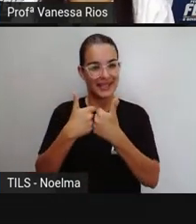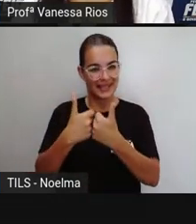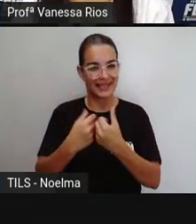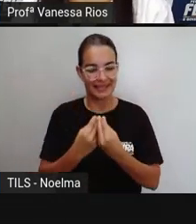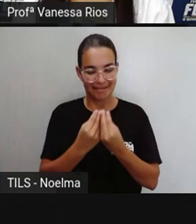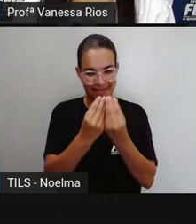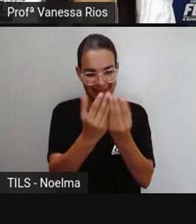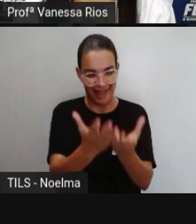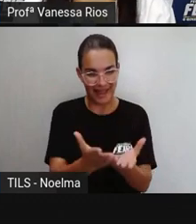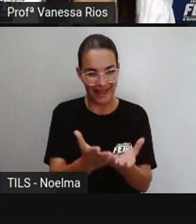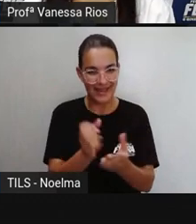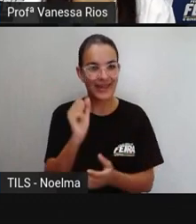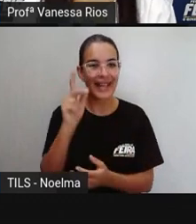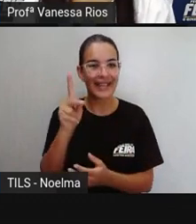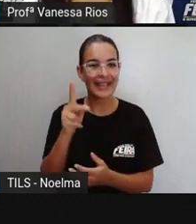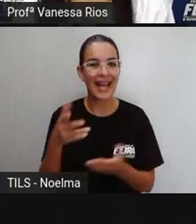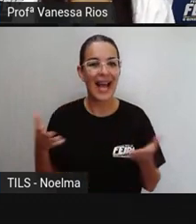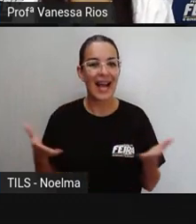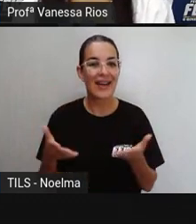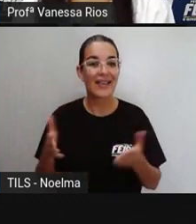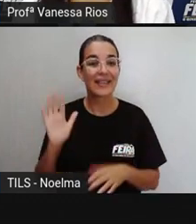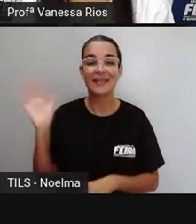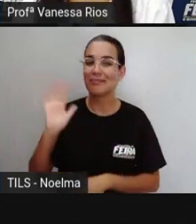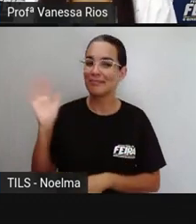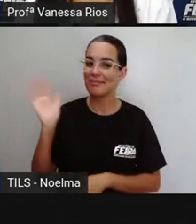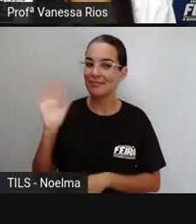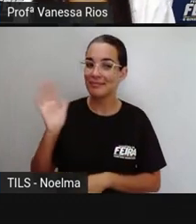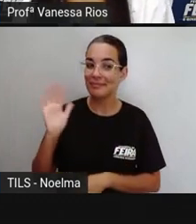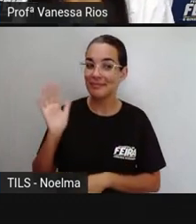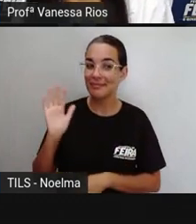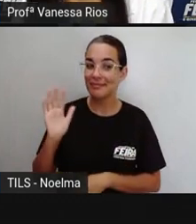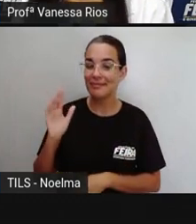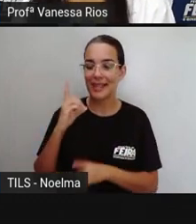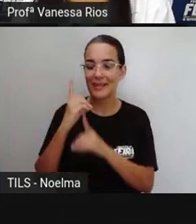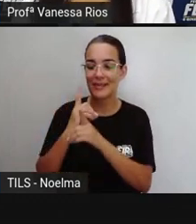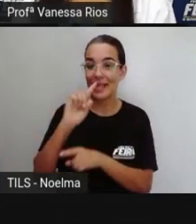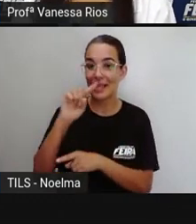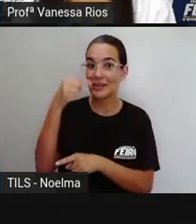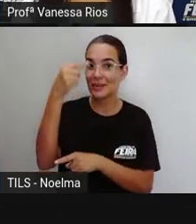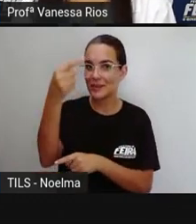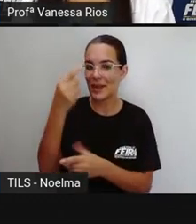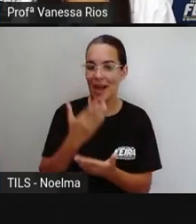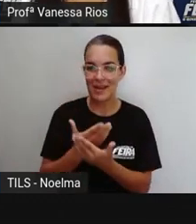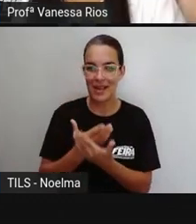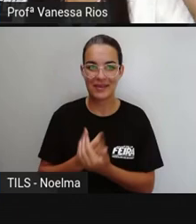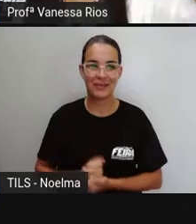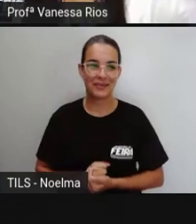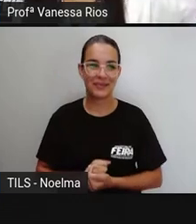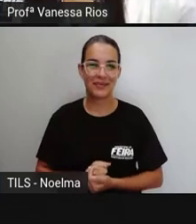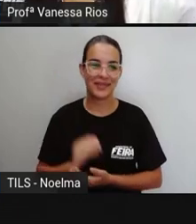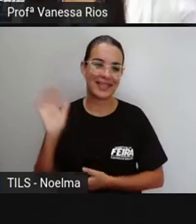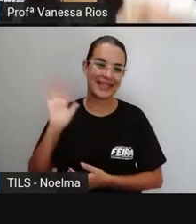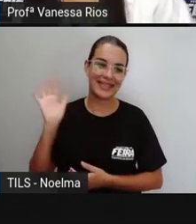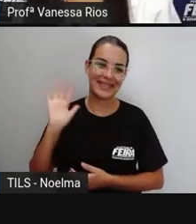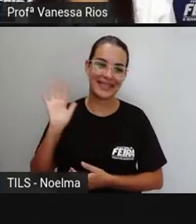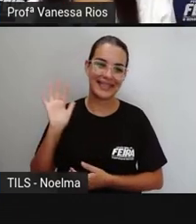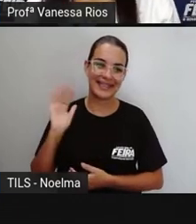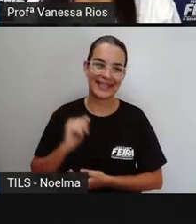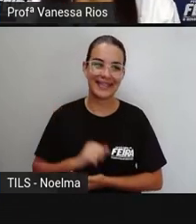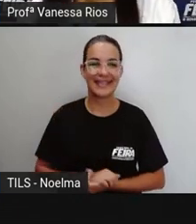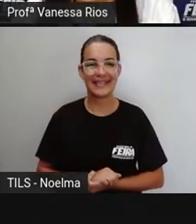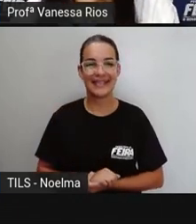lhe proporcionar, tá certo? A Pró se despede aqui e a gente se encontra numa próxima aula. Tchau, tchau.